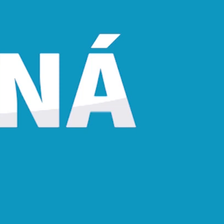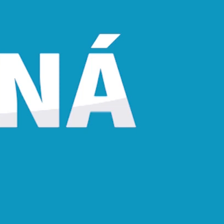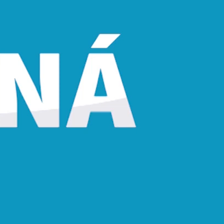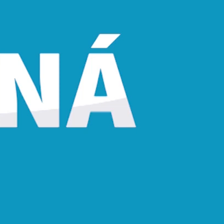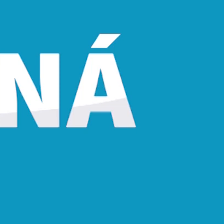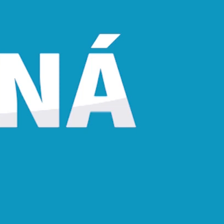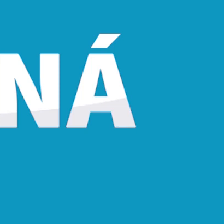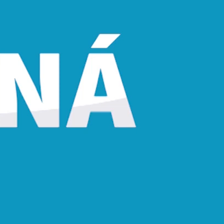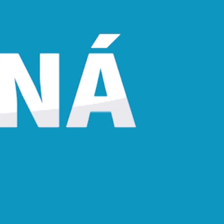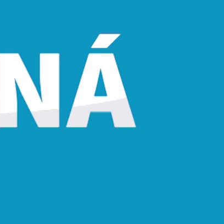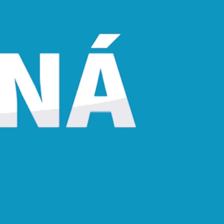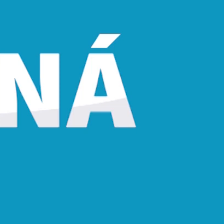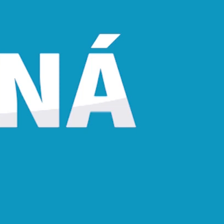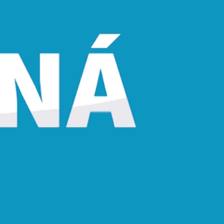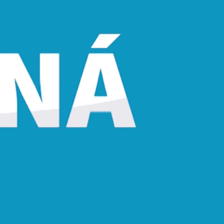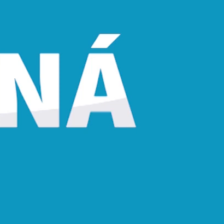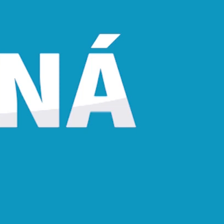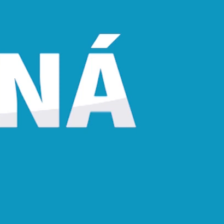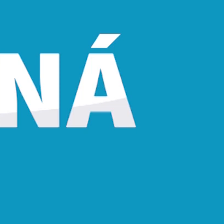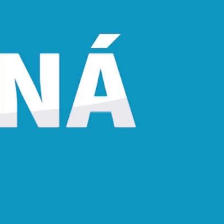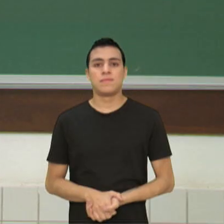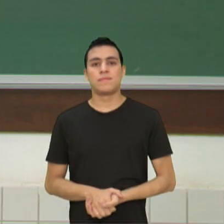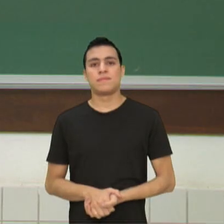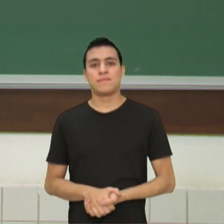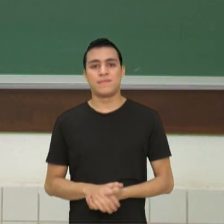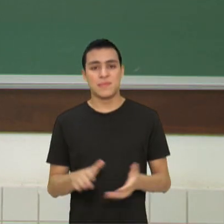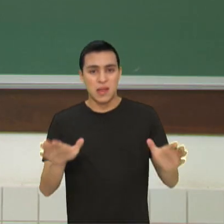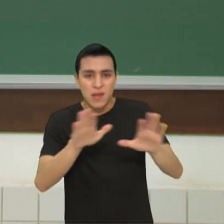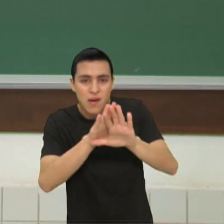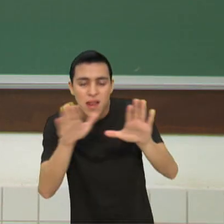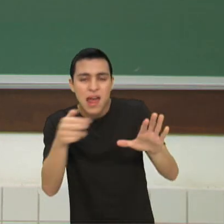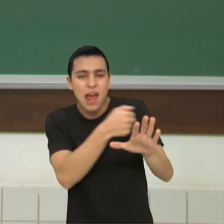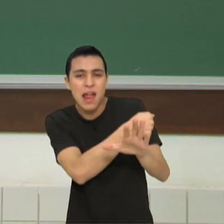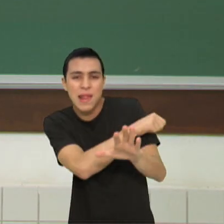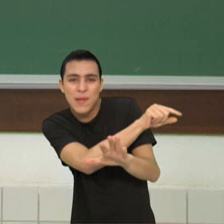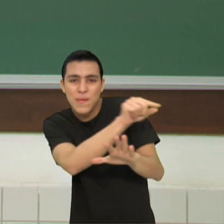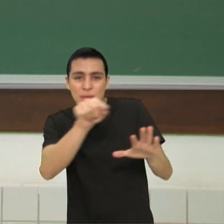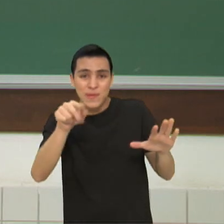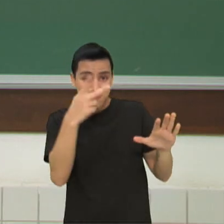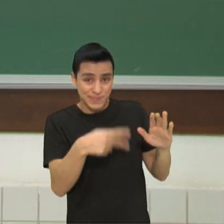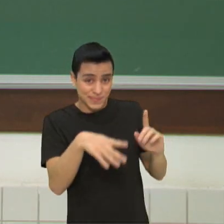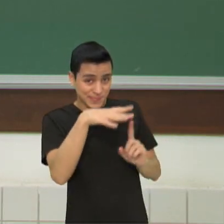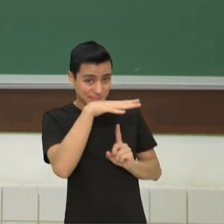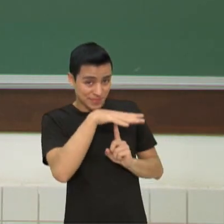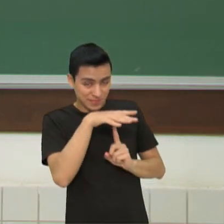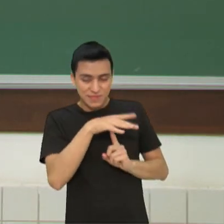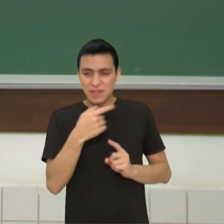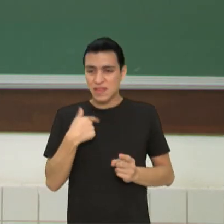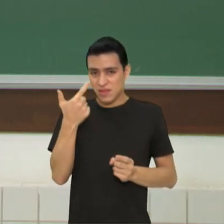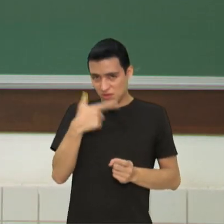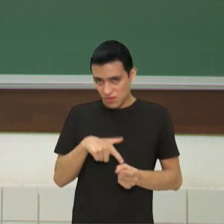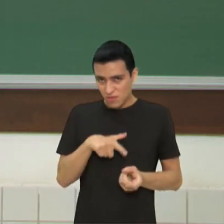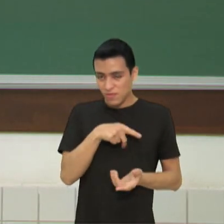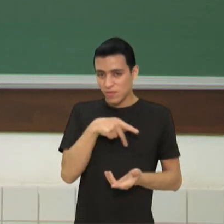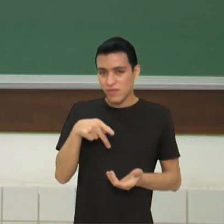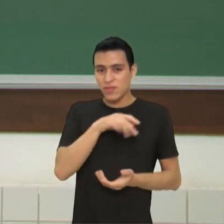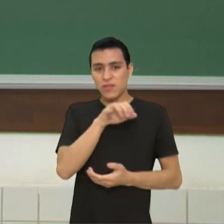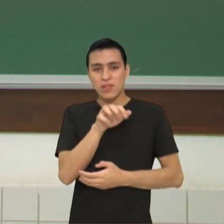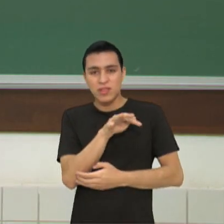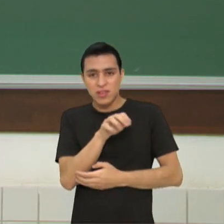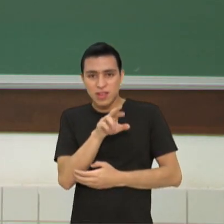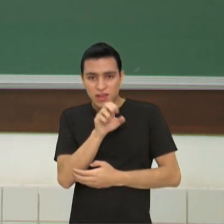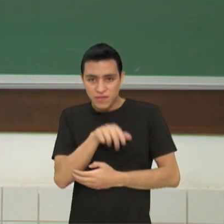Novamente aqui o professor Jefferson, fazendo a interpretação para Libras, o Lucas, mais uma aula de Biologia para você, terceiro ano do